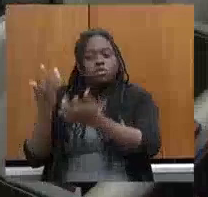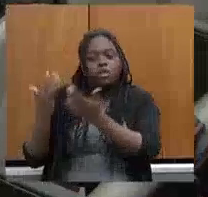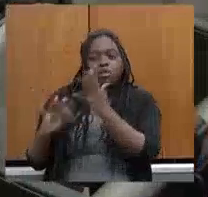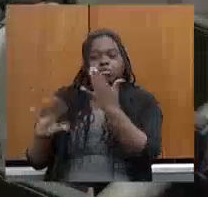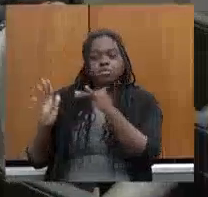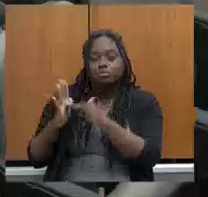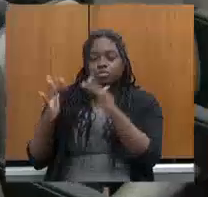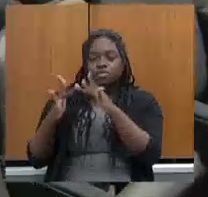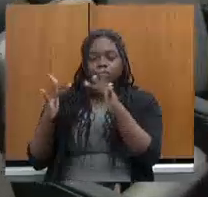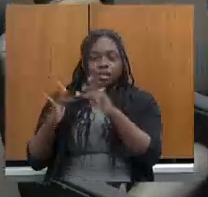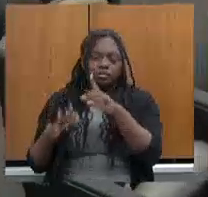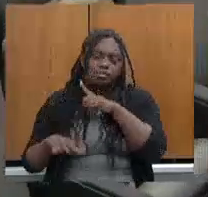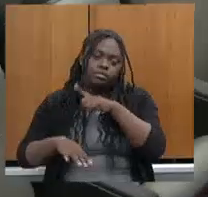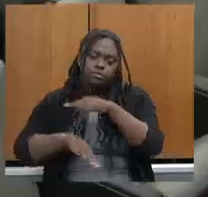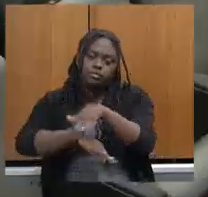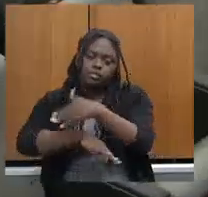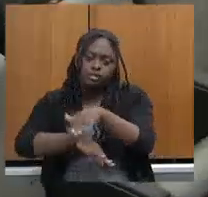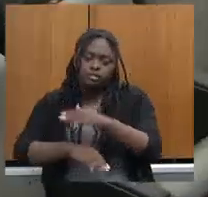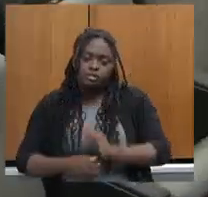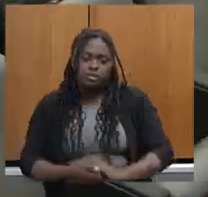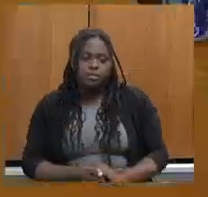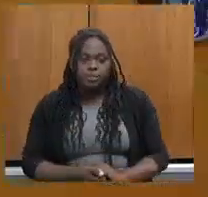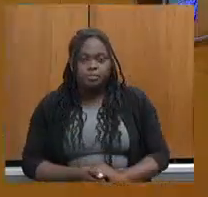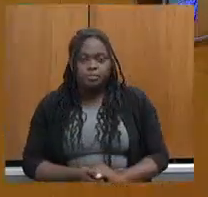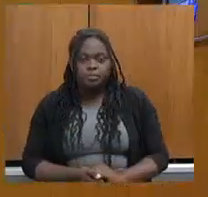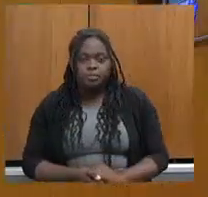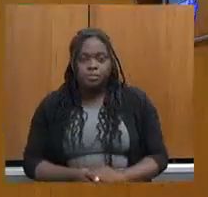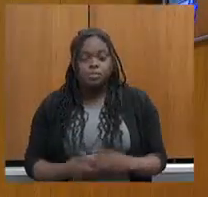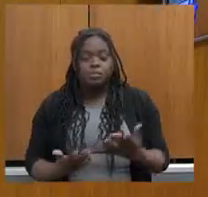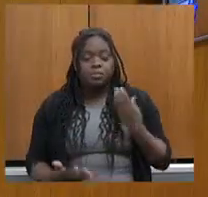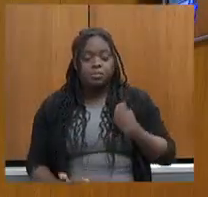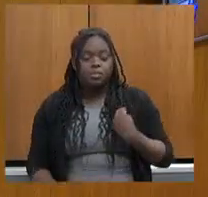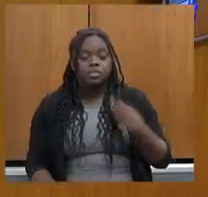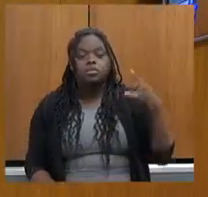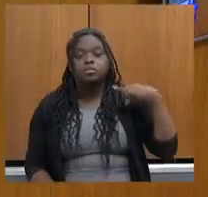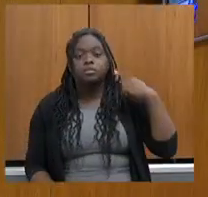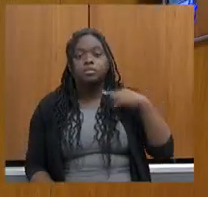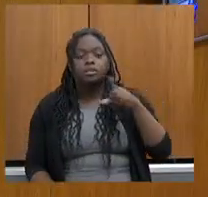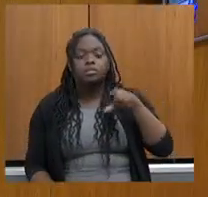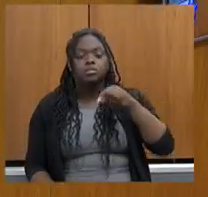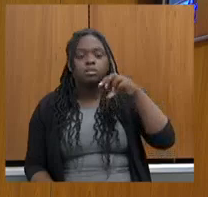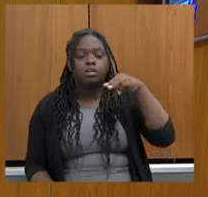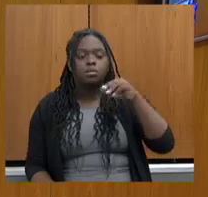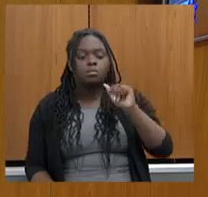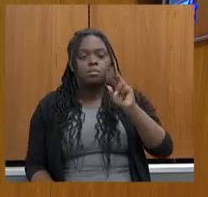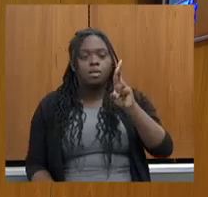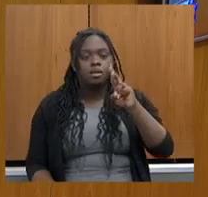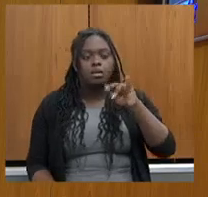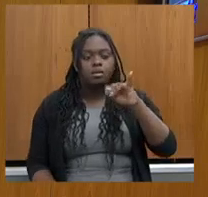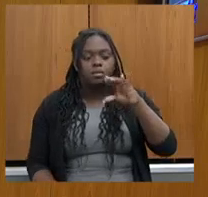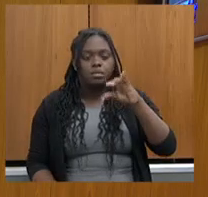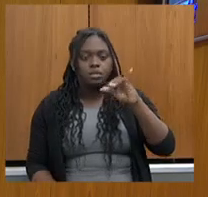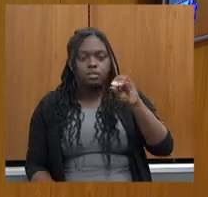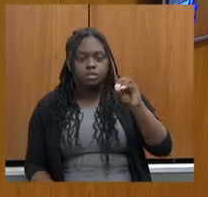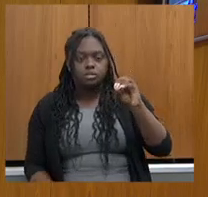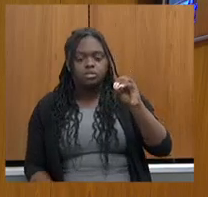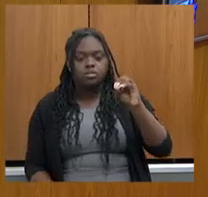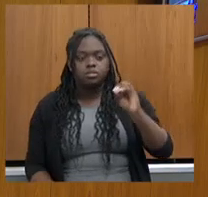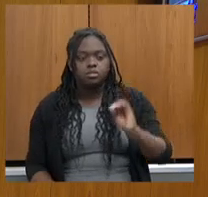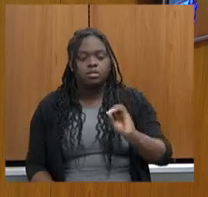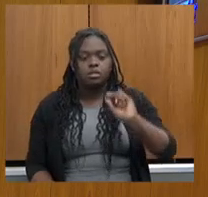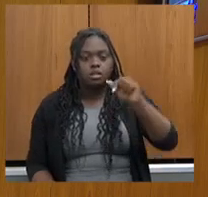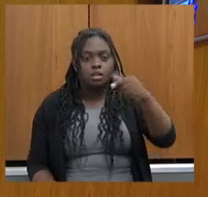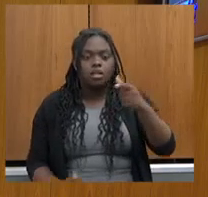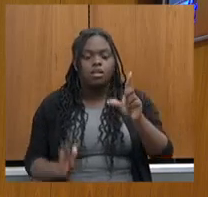contato na Rua Deputado Sargento Rodrigues a presença do deputado eleito Dr Maurício para próxima